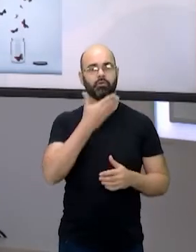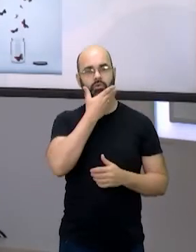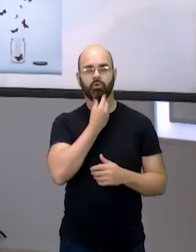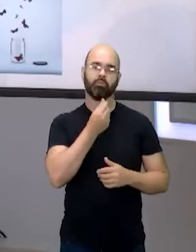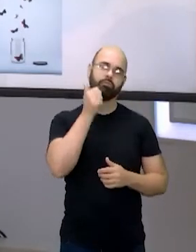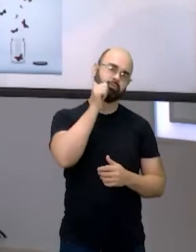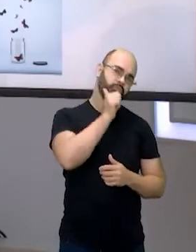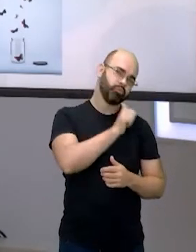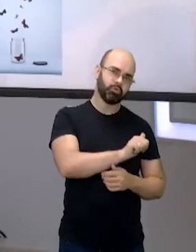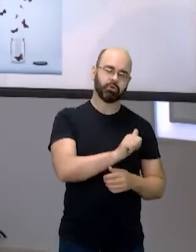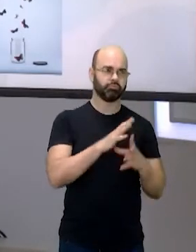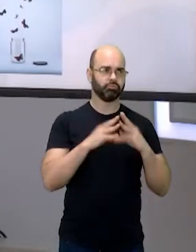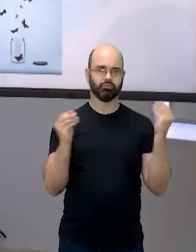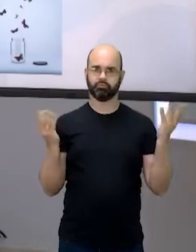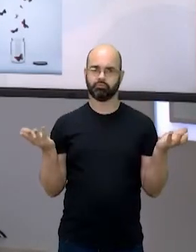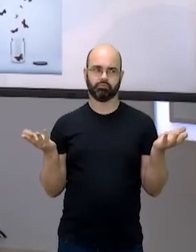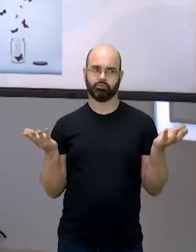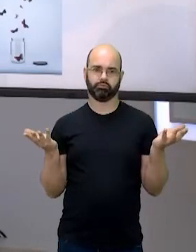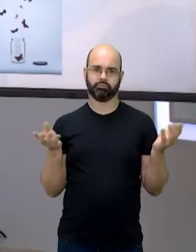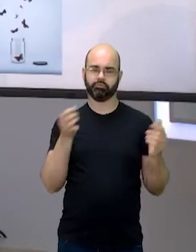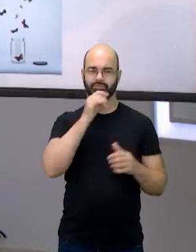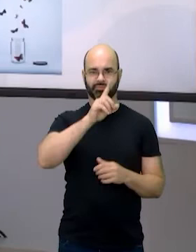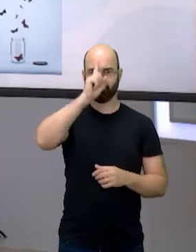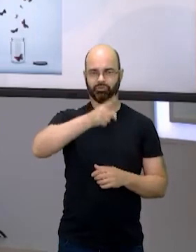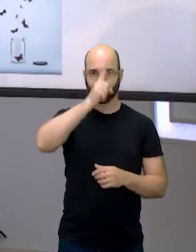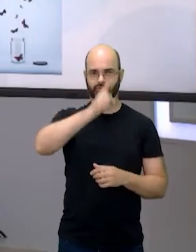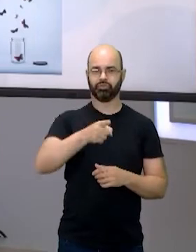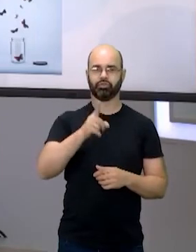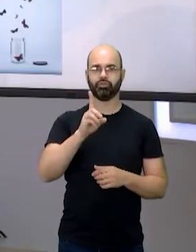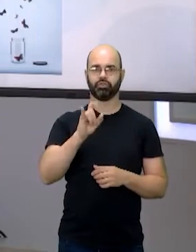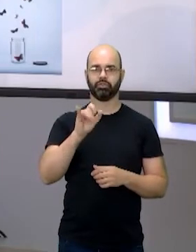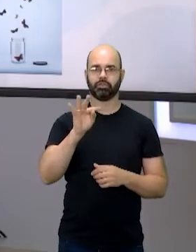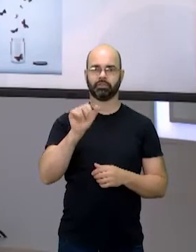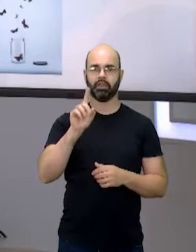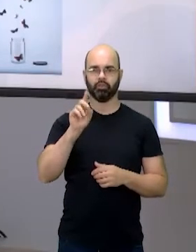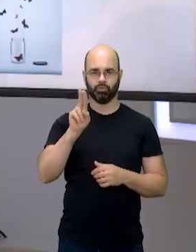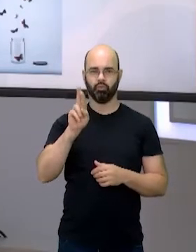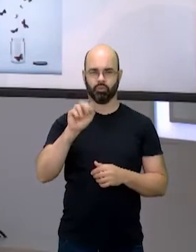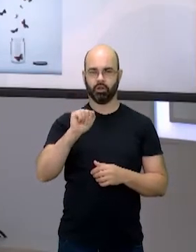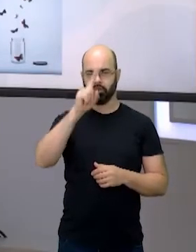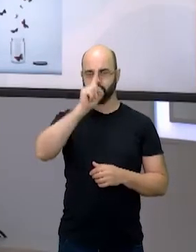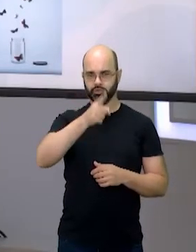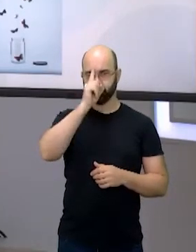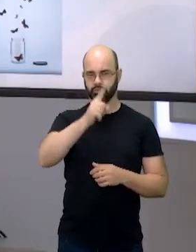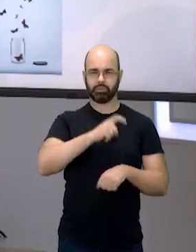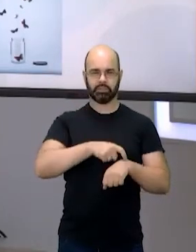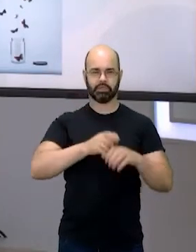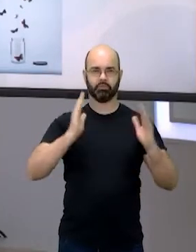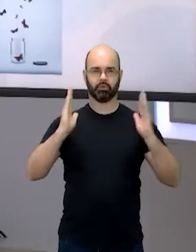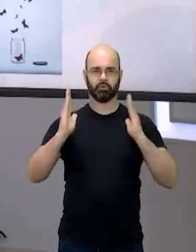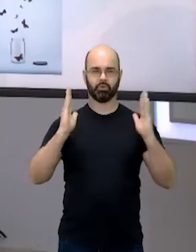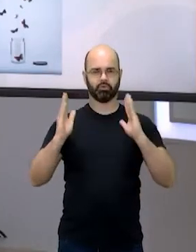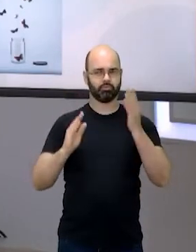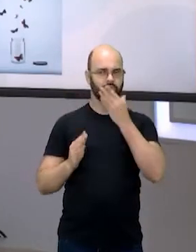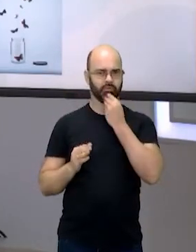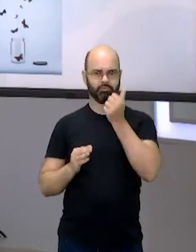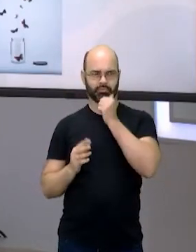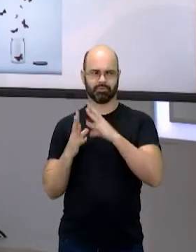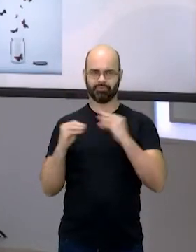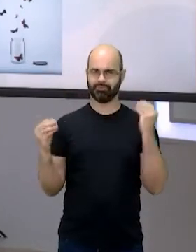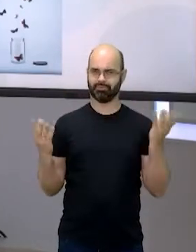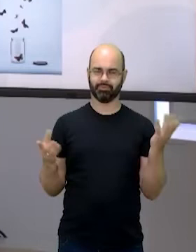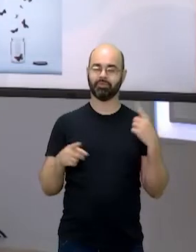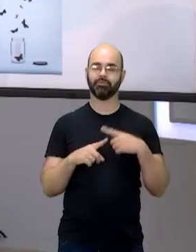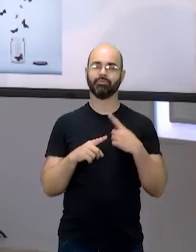que simplesmente sumiram durante a ditadura. Tá? E isso foi extremamente polêmico, porque setores conservadores